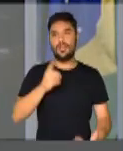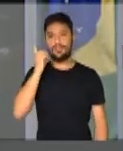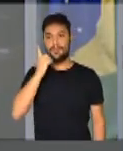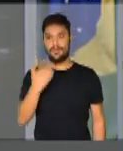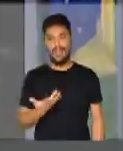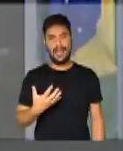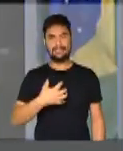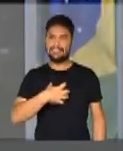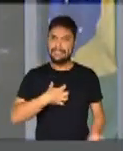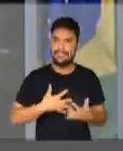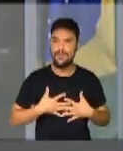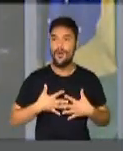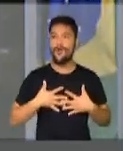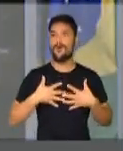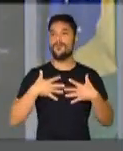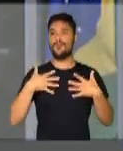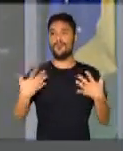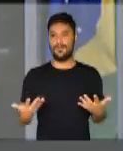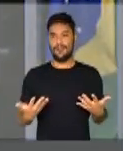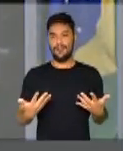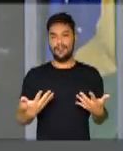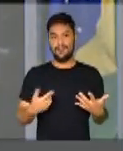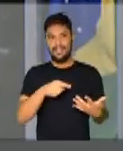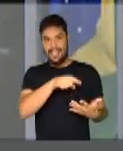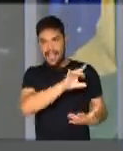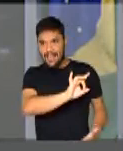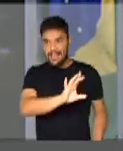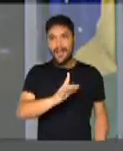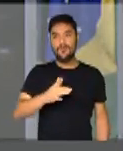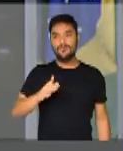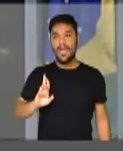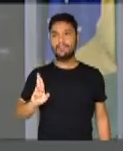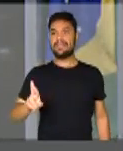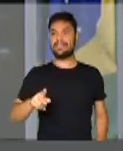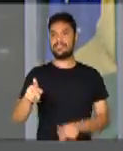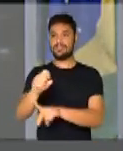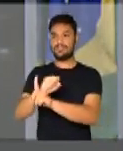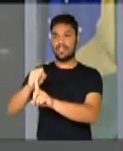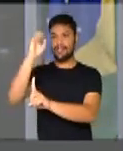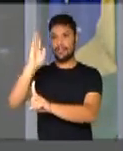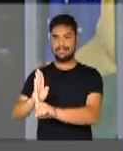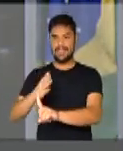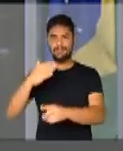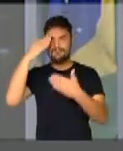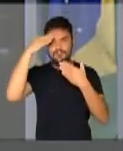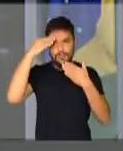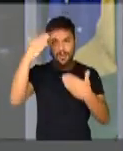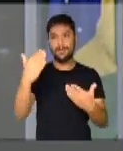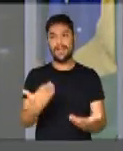se orgulhar de representar a sociedade brasileira.